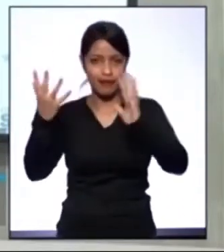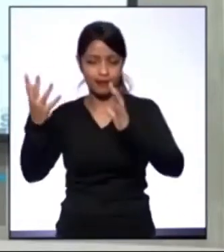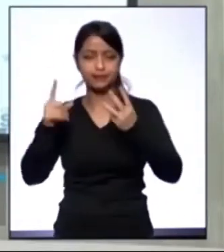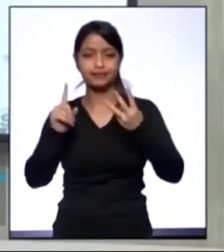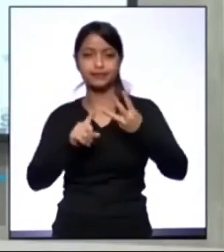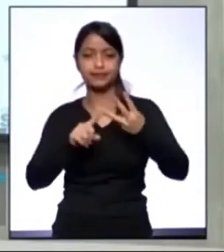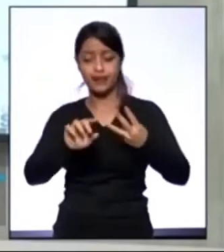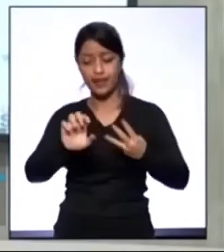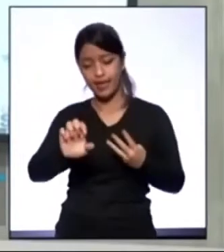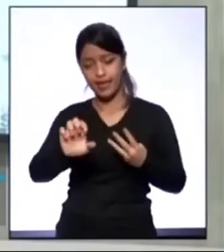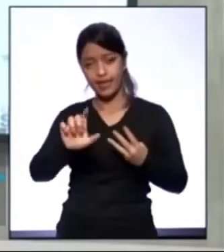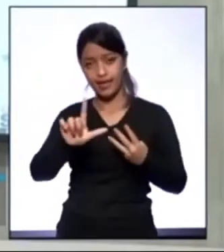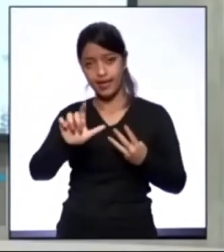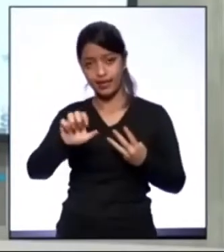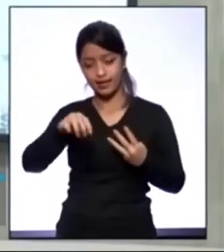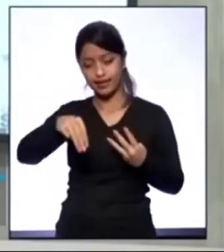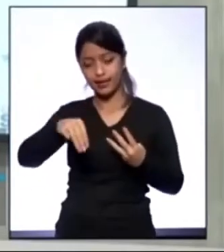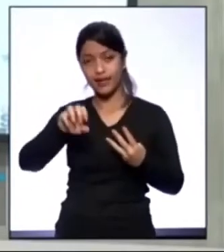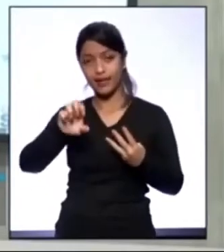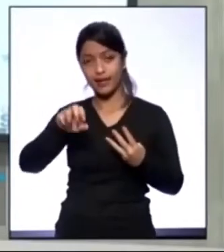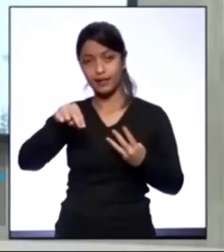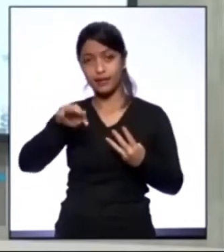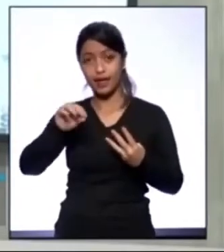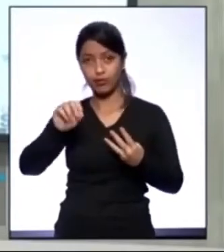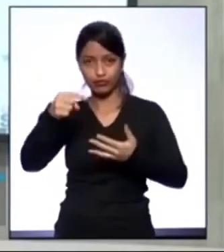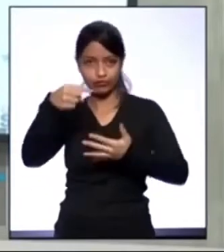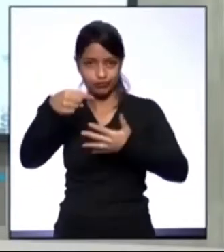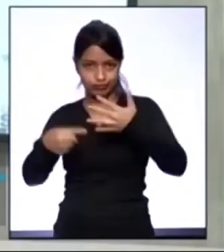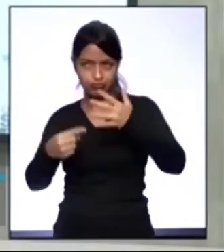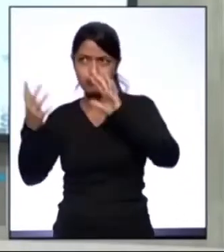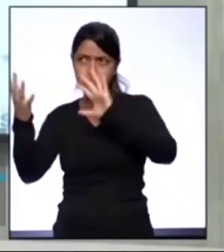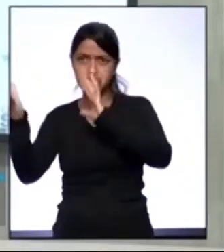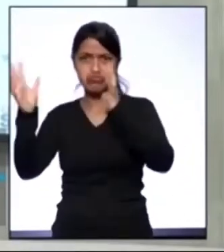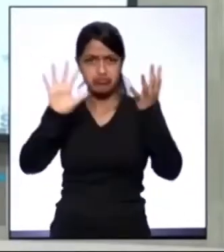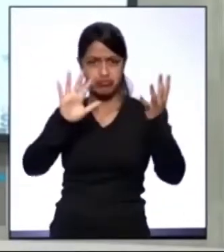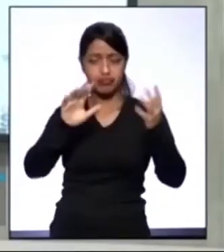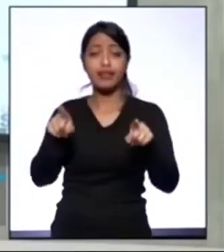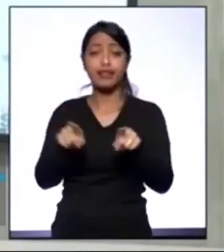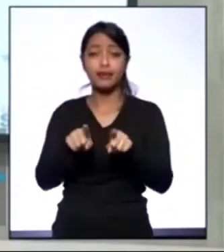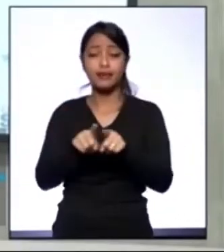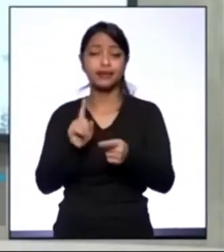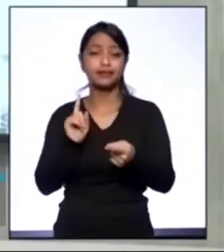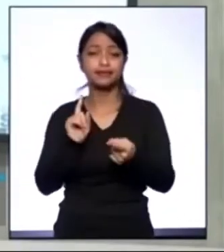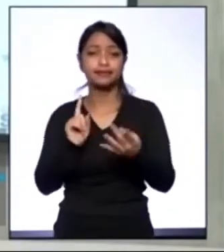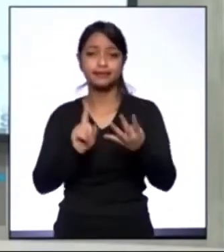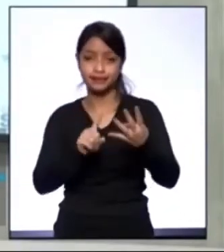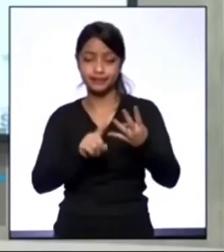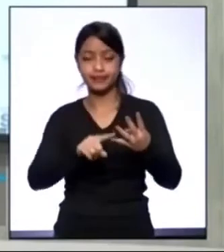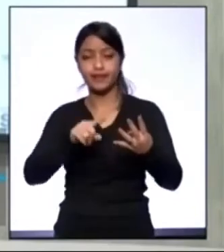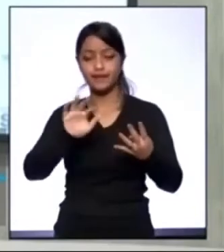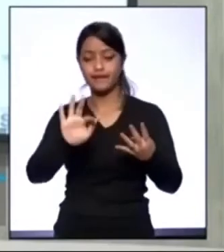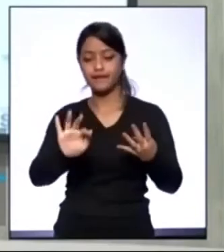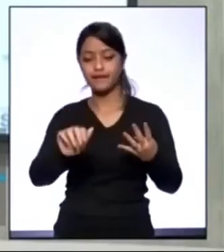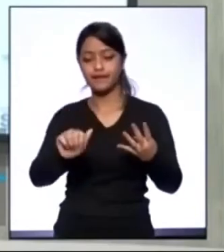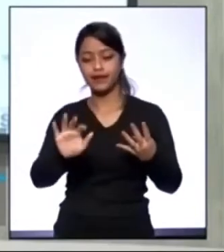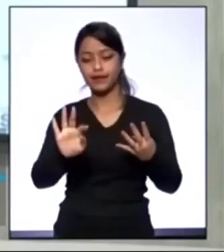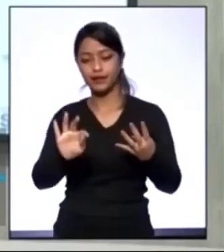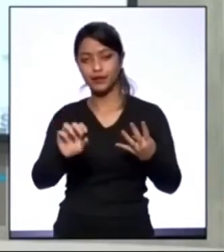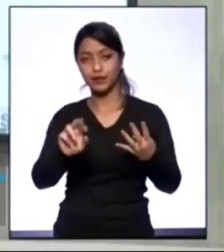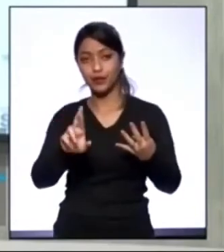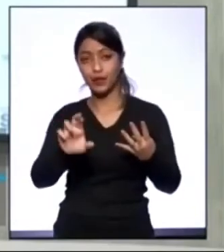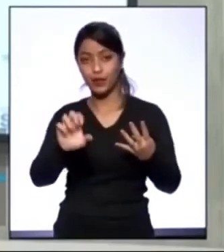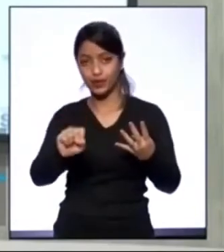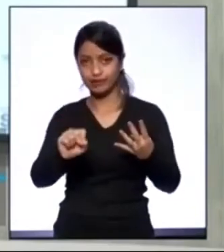os conceitos, galera. Conceito é importantíssimo. Os vestibulares cobram conceitos. Beleza? Então, analisando